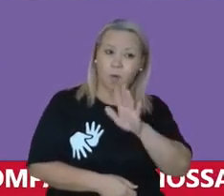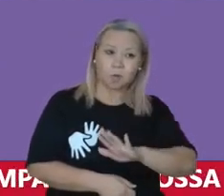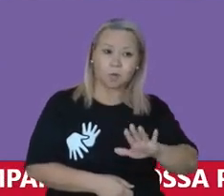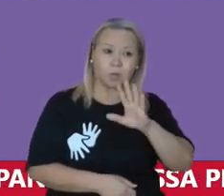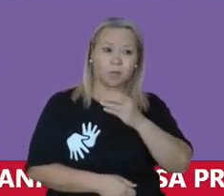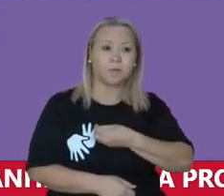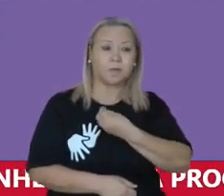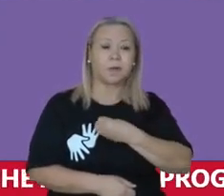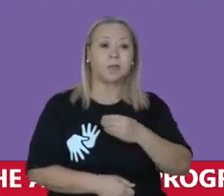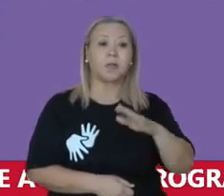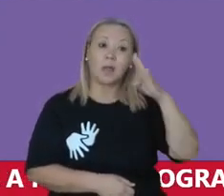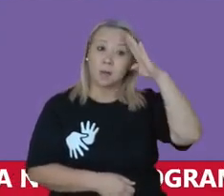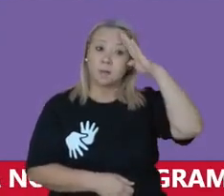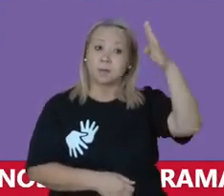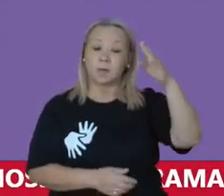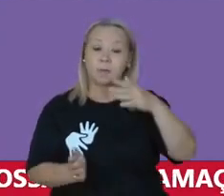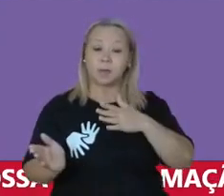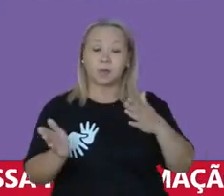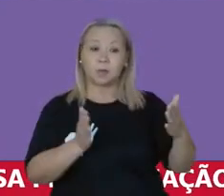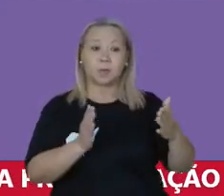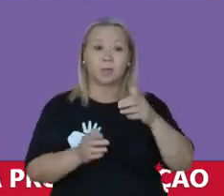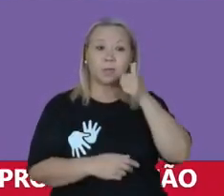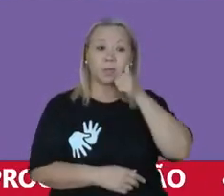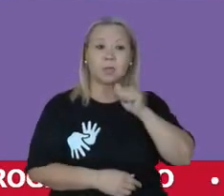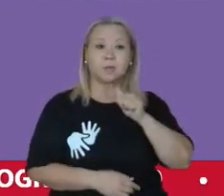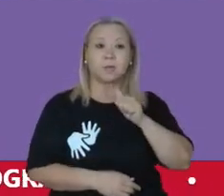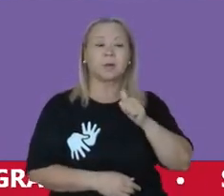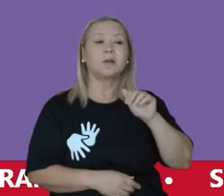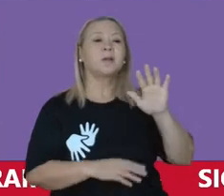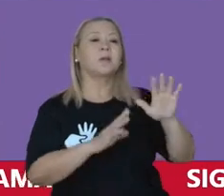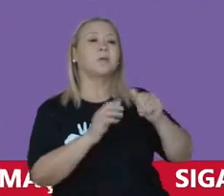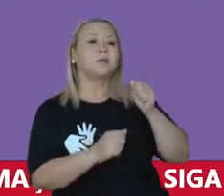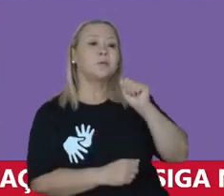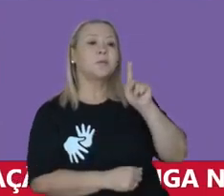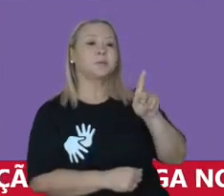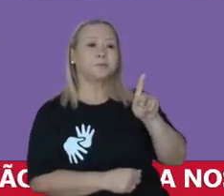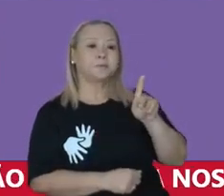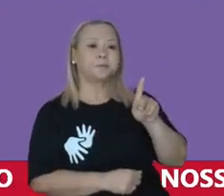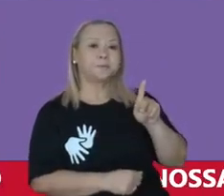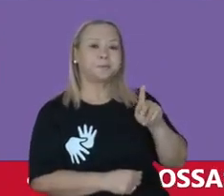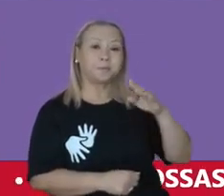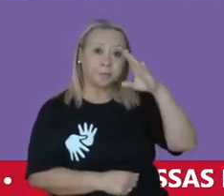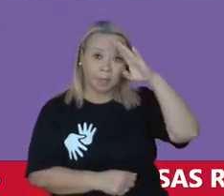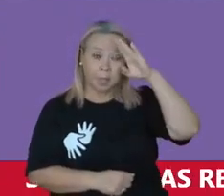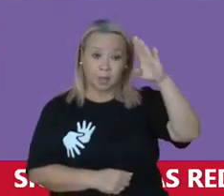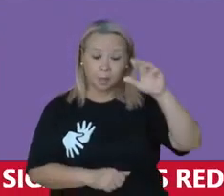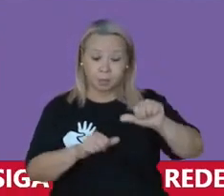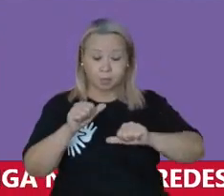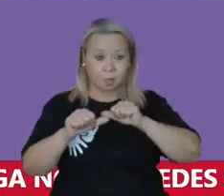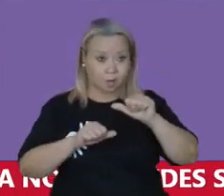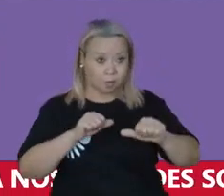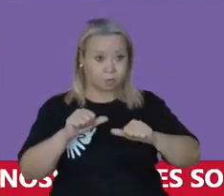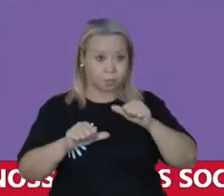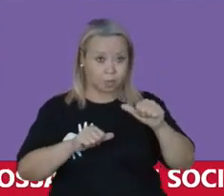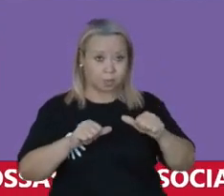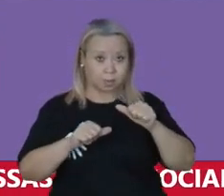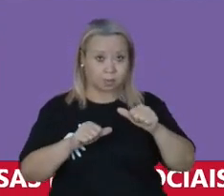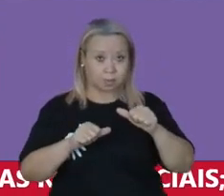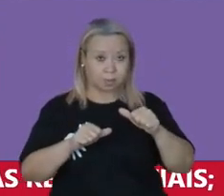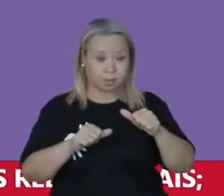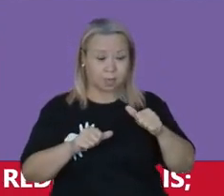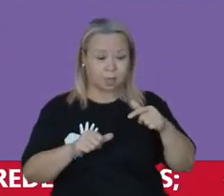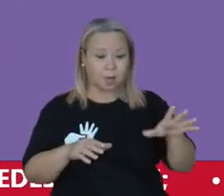vida, mas, sobretudo, no período em que a mulher busca o benefício previdenciário. A principal alteração que